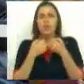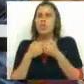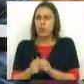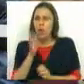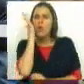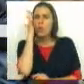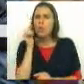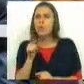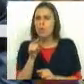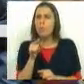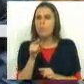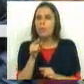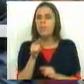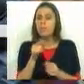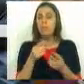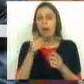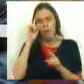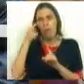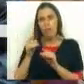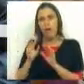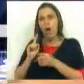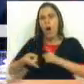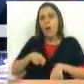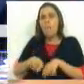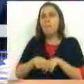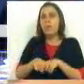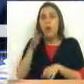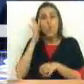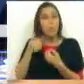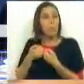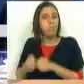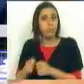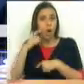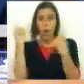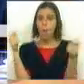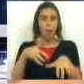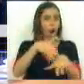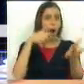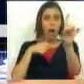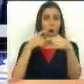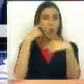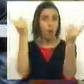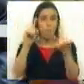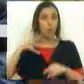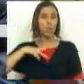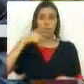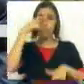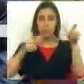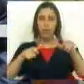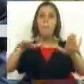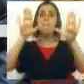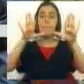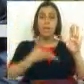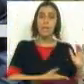estes números com dolo político. Os números está a escondê-los ao Parlamento e está a escondê-los aos portugueses. Mas